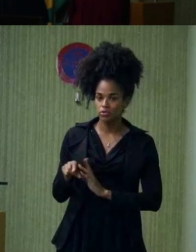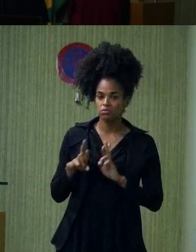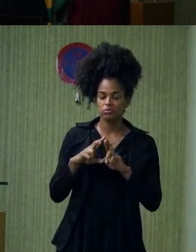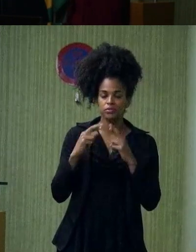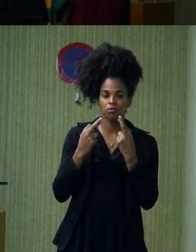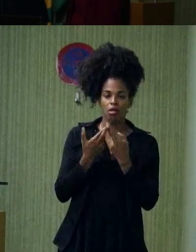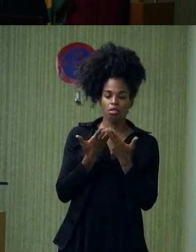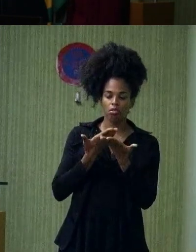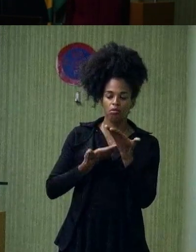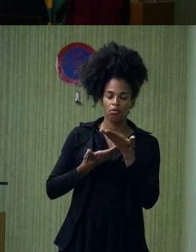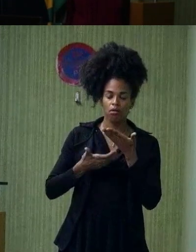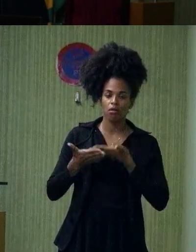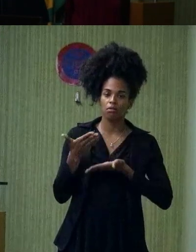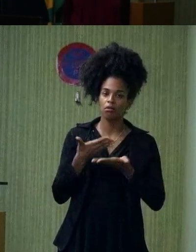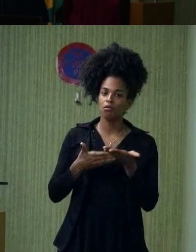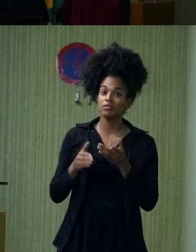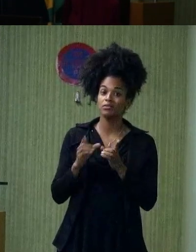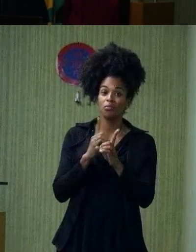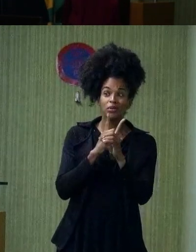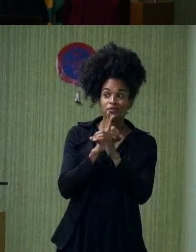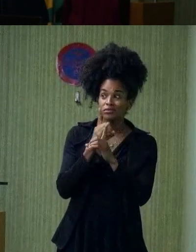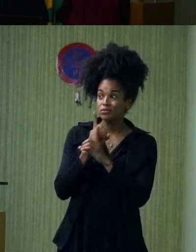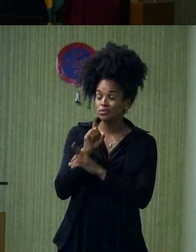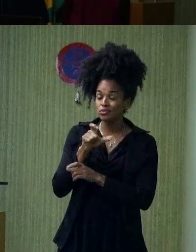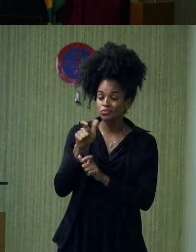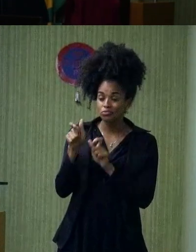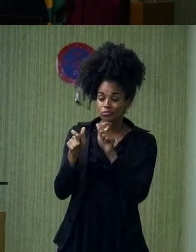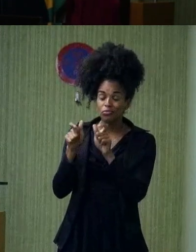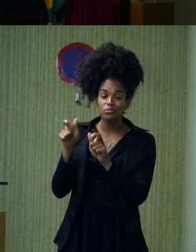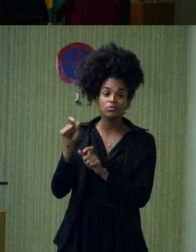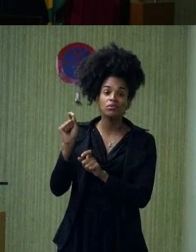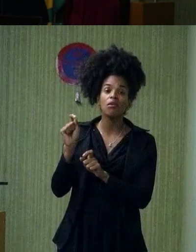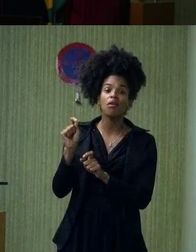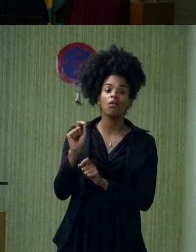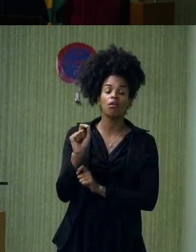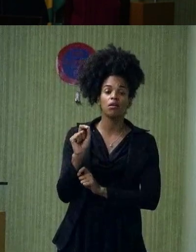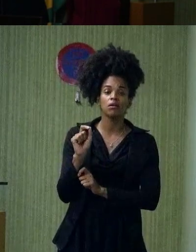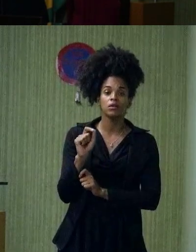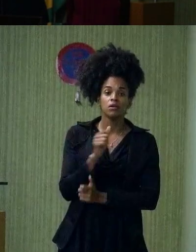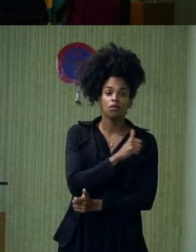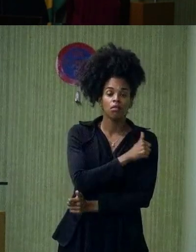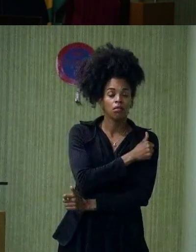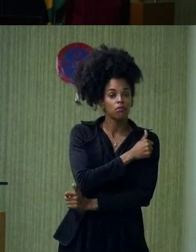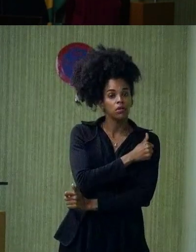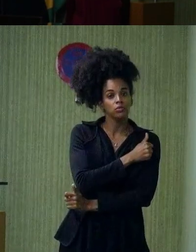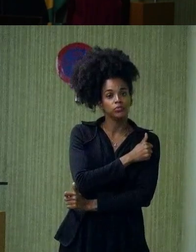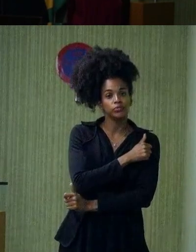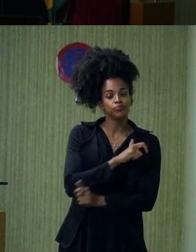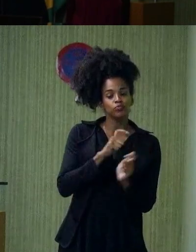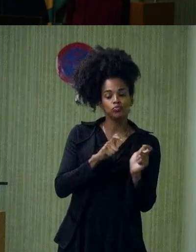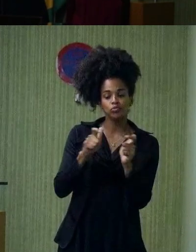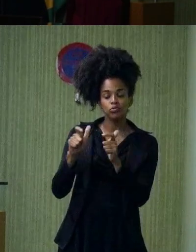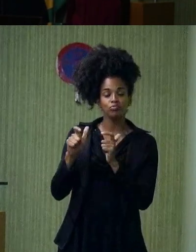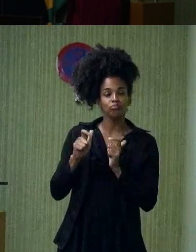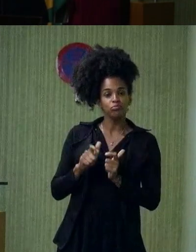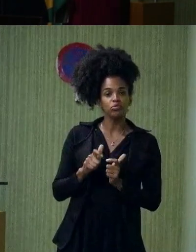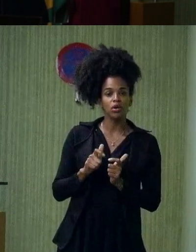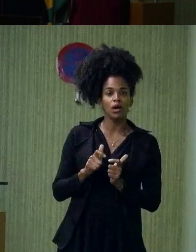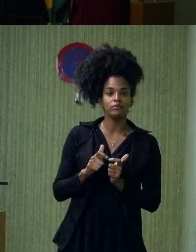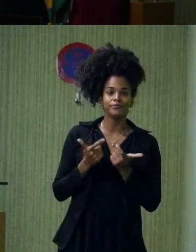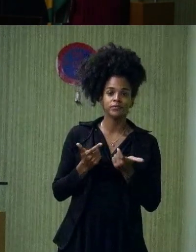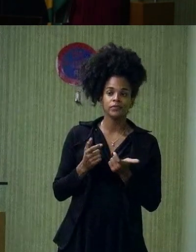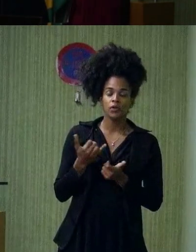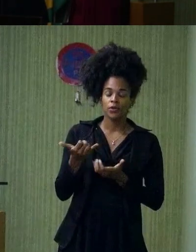entre nós para ver quem mais Nós não sabemos onde está de que forma nós vamos zerar digamos esse